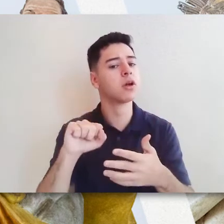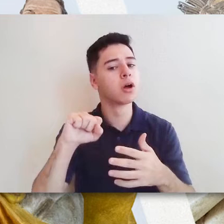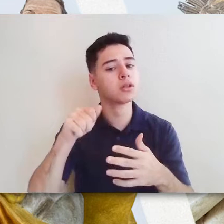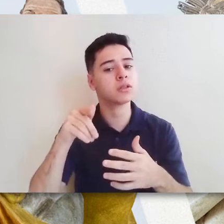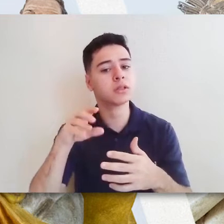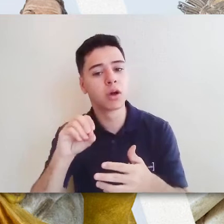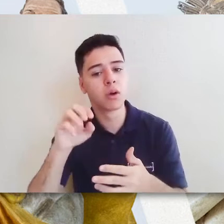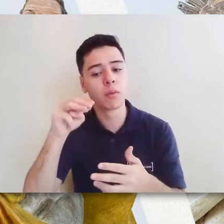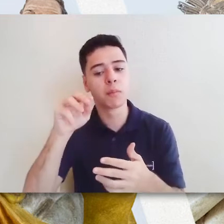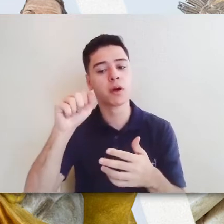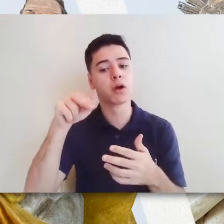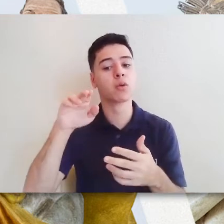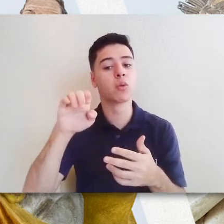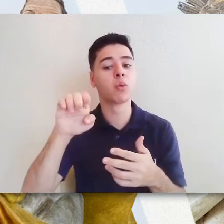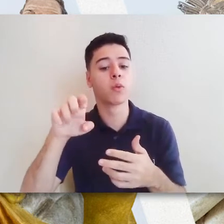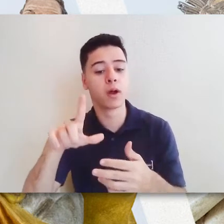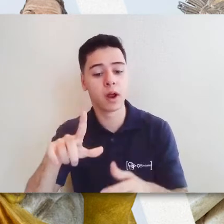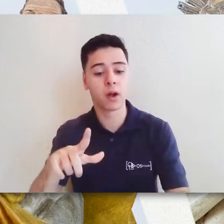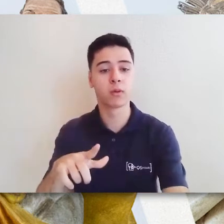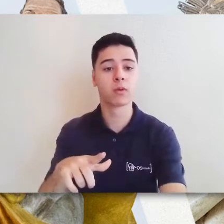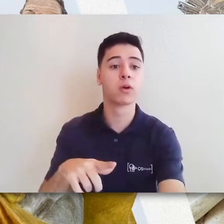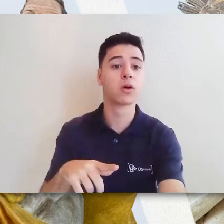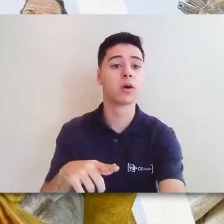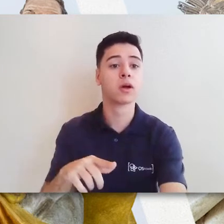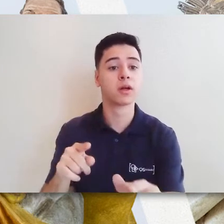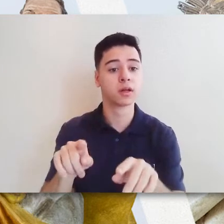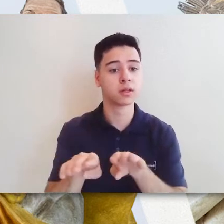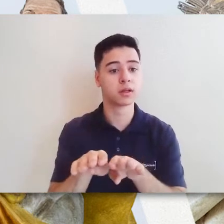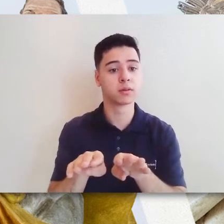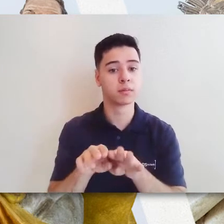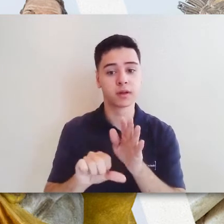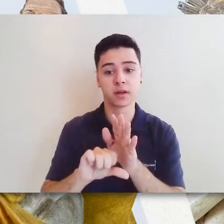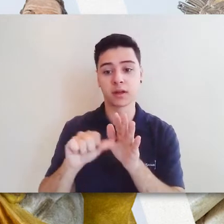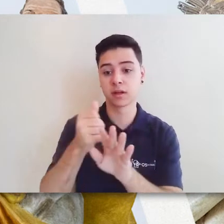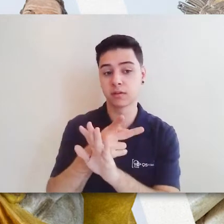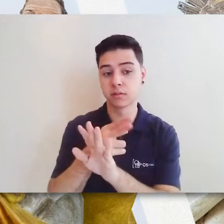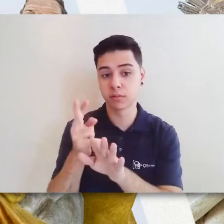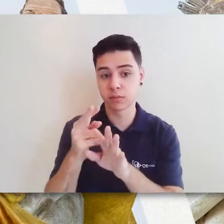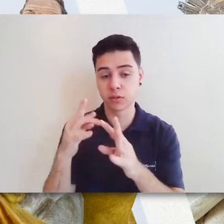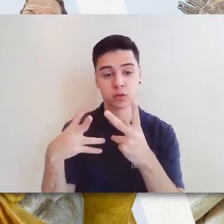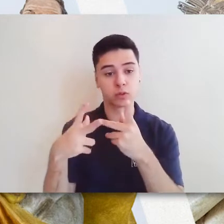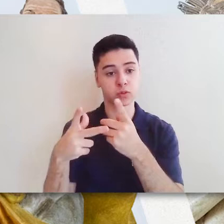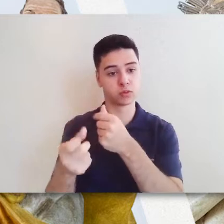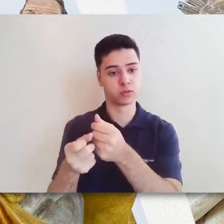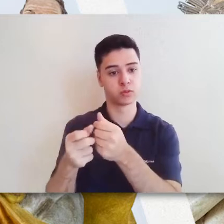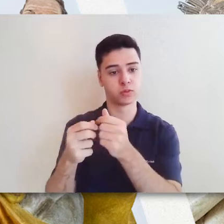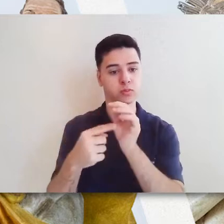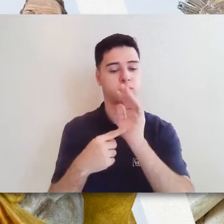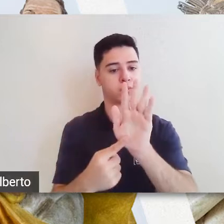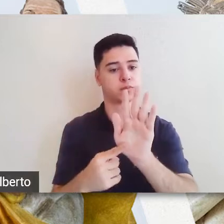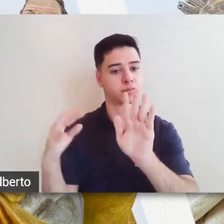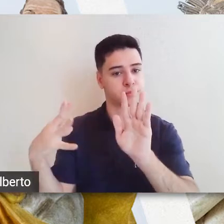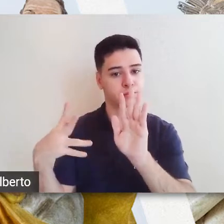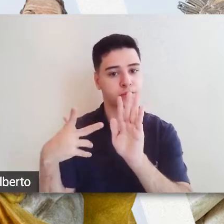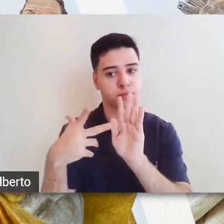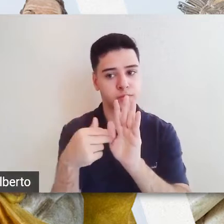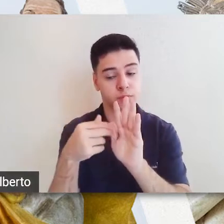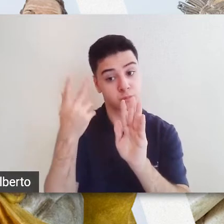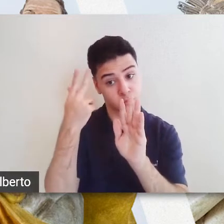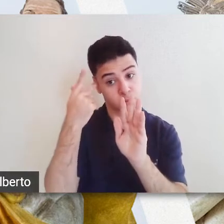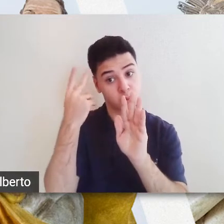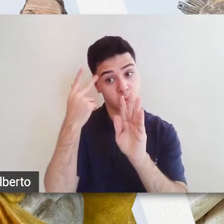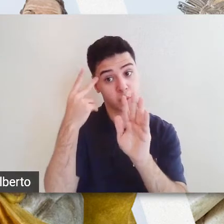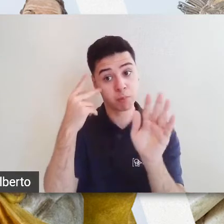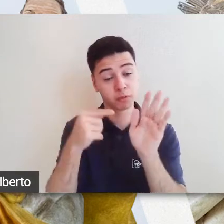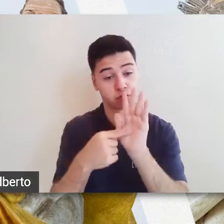acontecido na vida dele, e as principais tipologias iconográficas, né, como que ele geralmente costuma ser